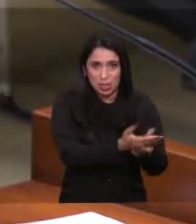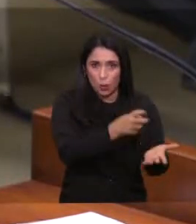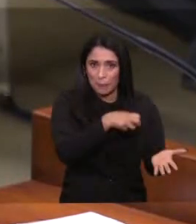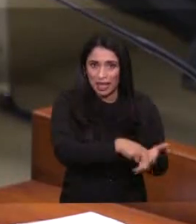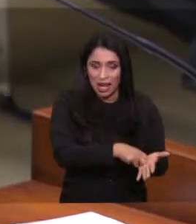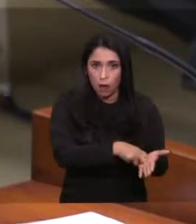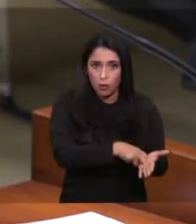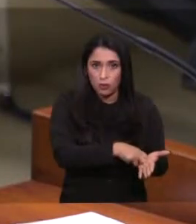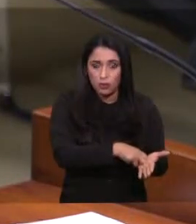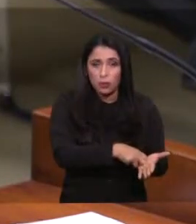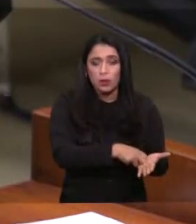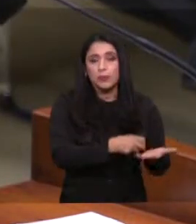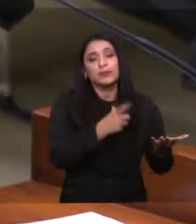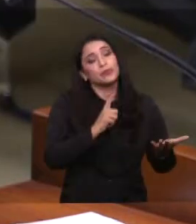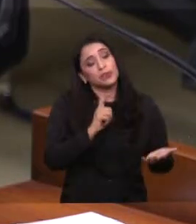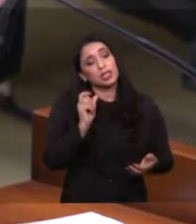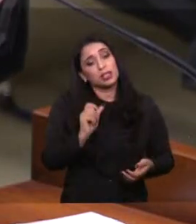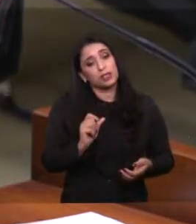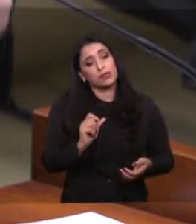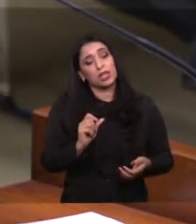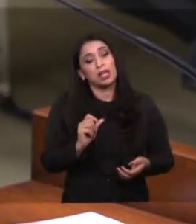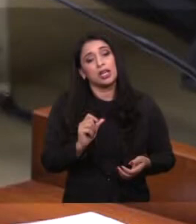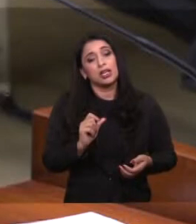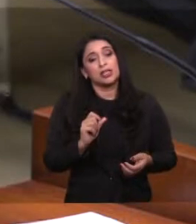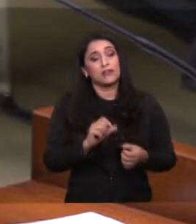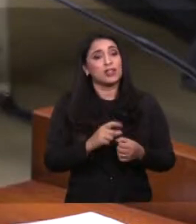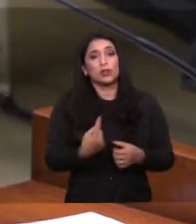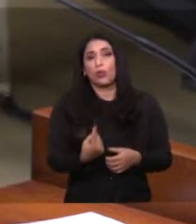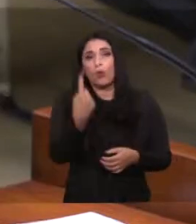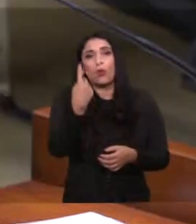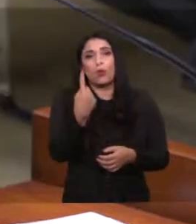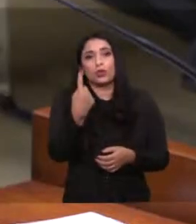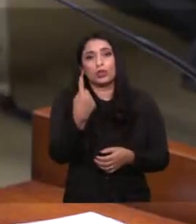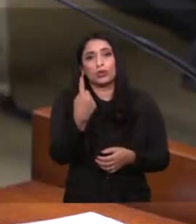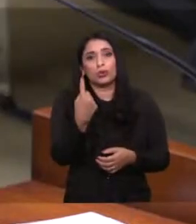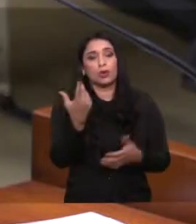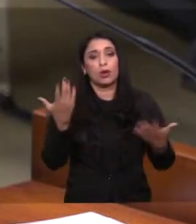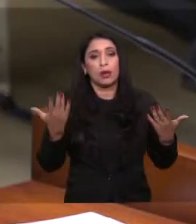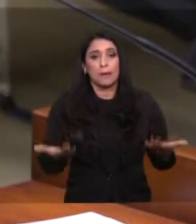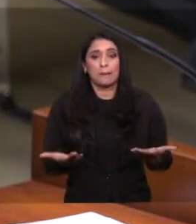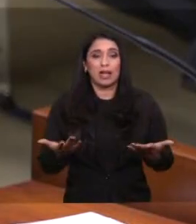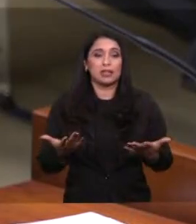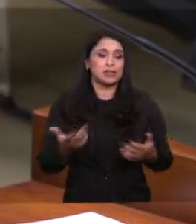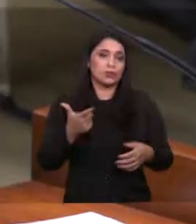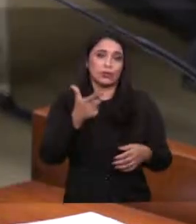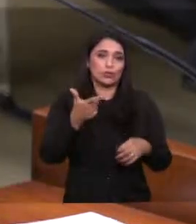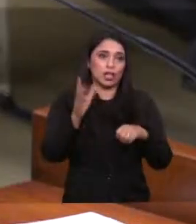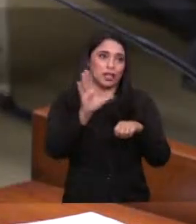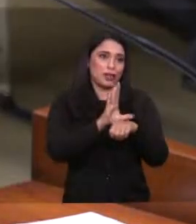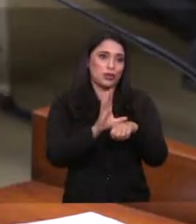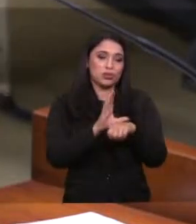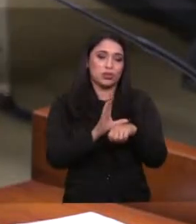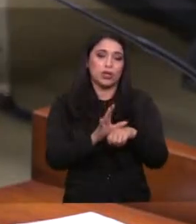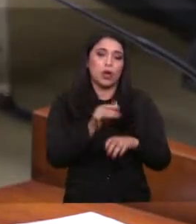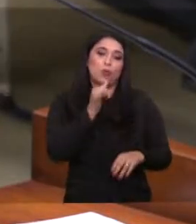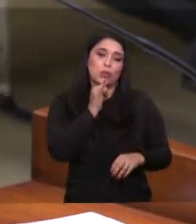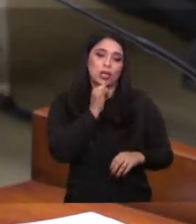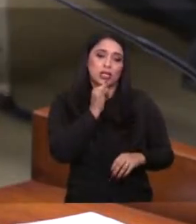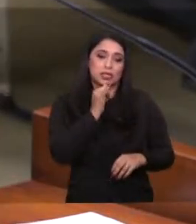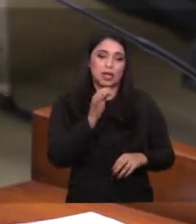ser exercida em uma jurisdição una, mas sem previsão constitucional, como é o caso, por